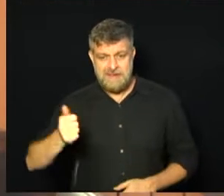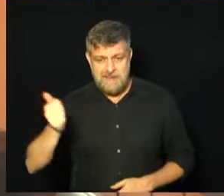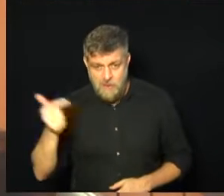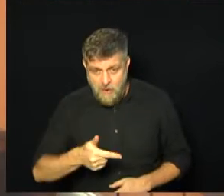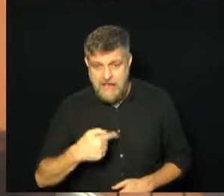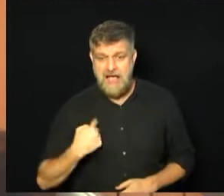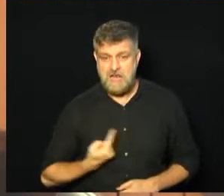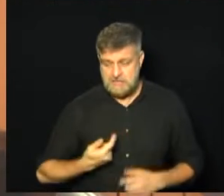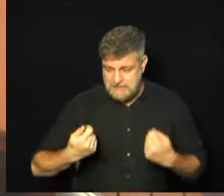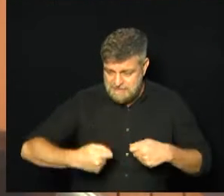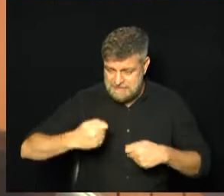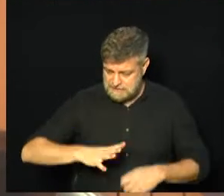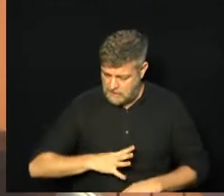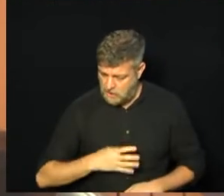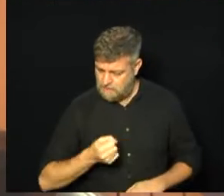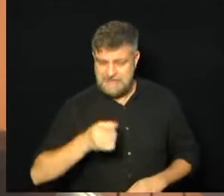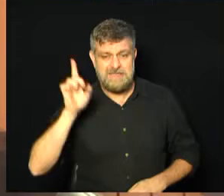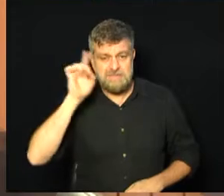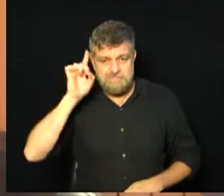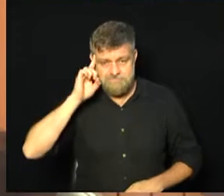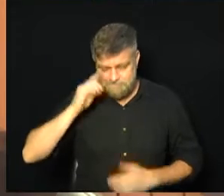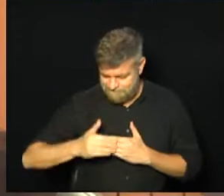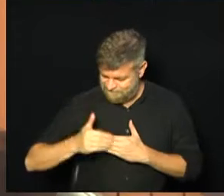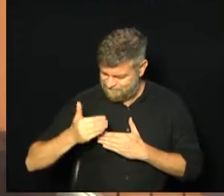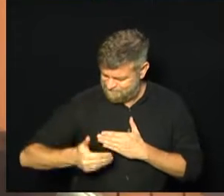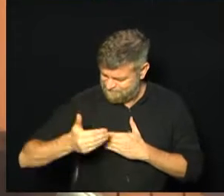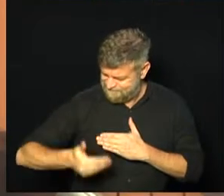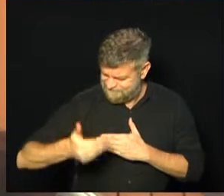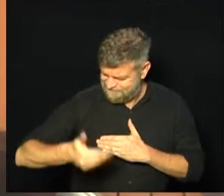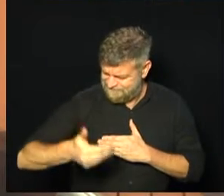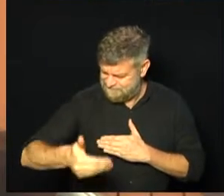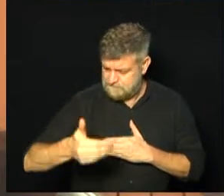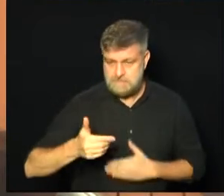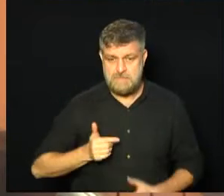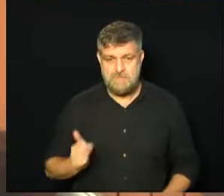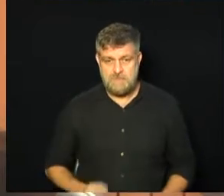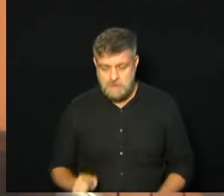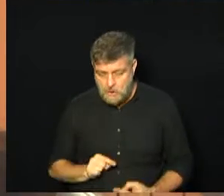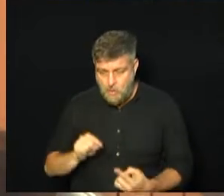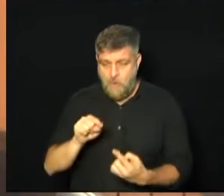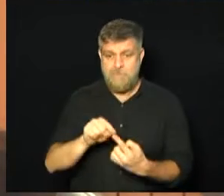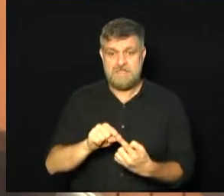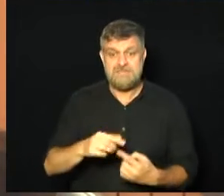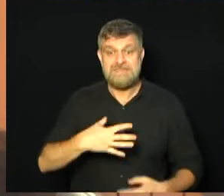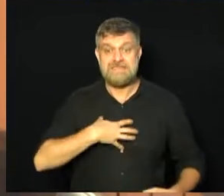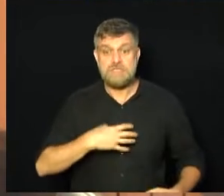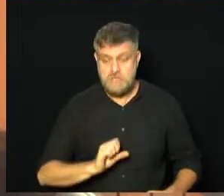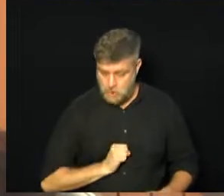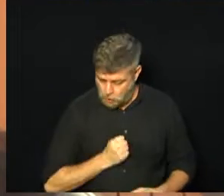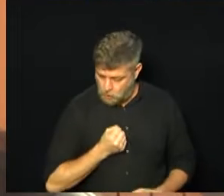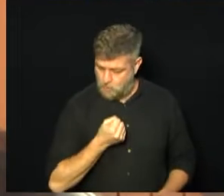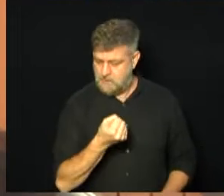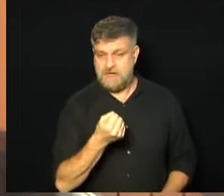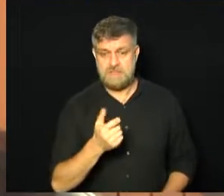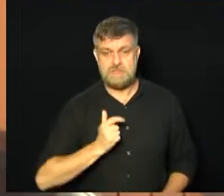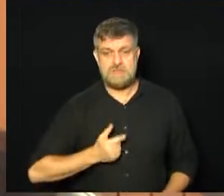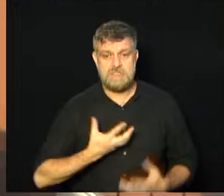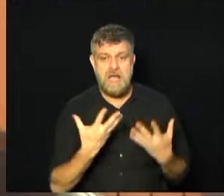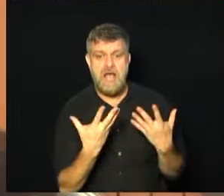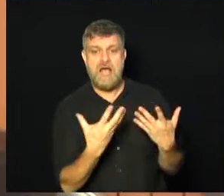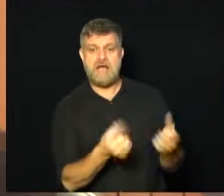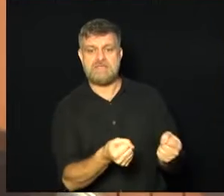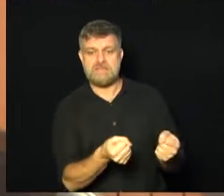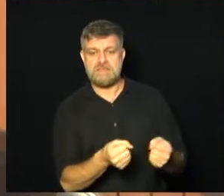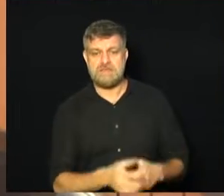tem que ter coragem nesse dia a dia. E foi nesse sentido de ter coragem também de aceitar